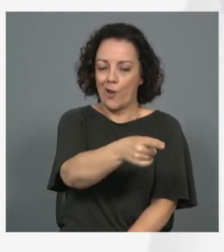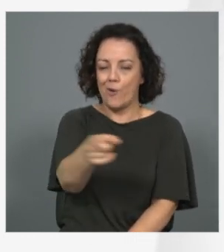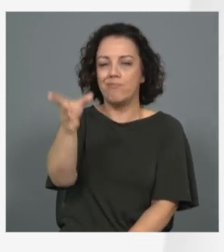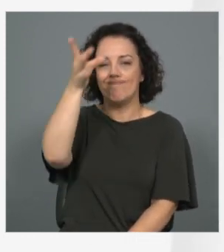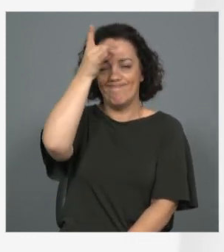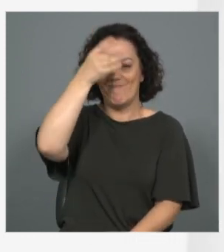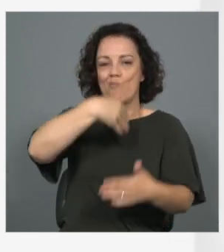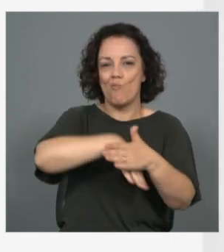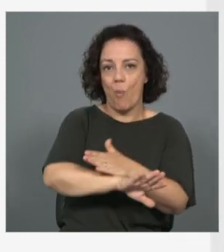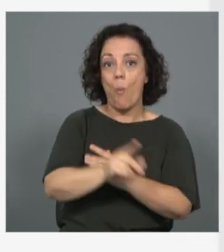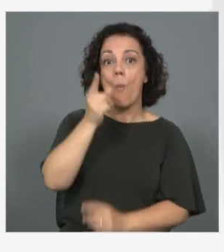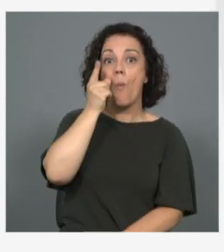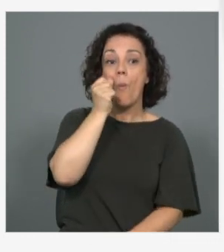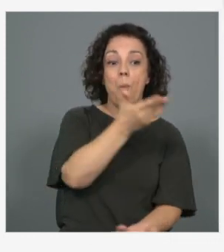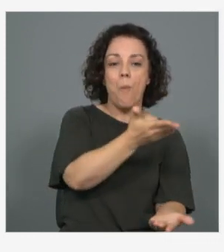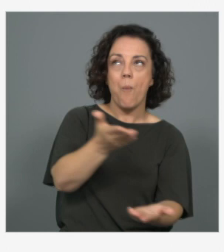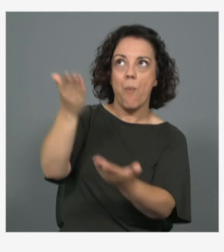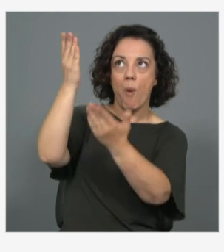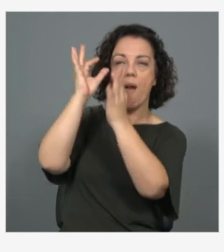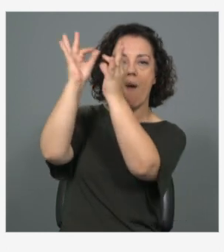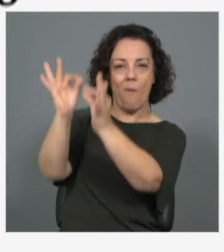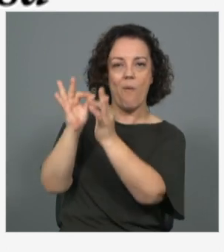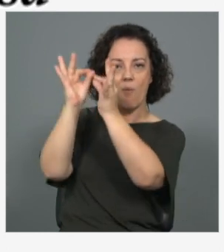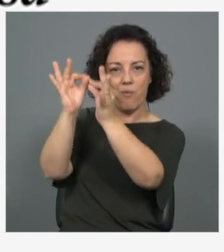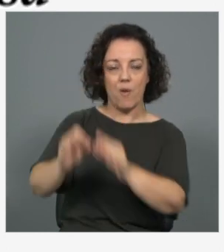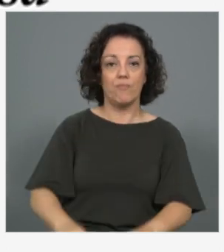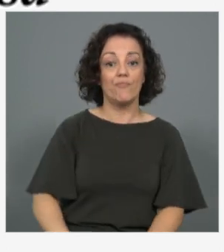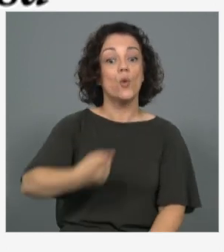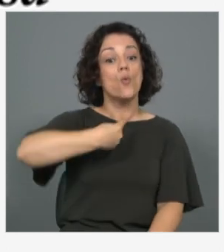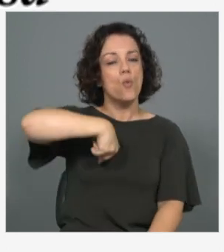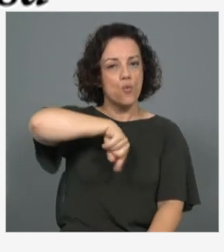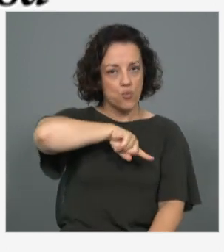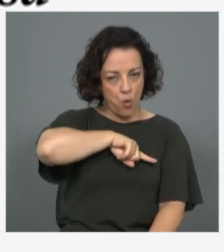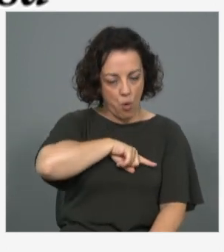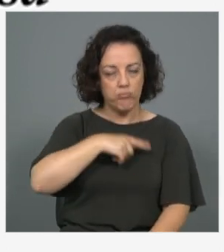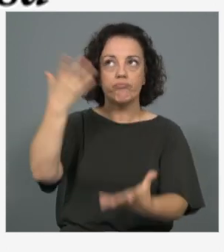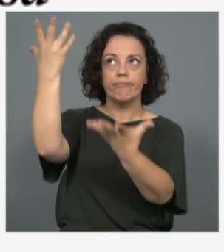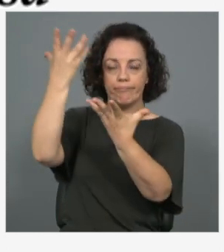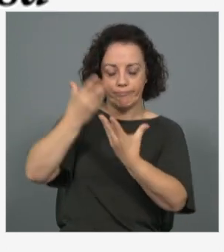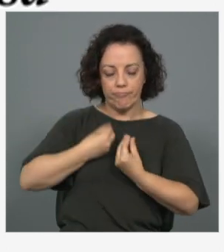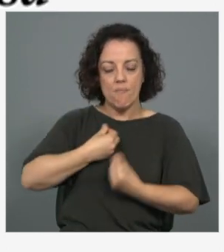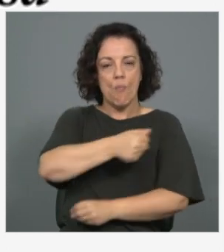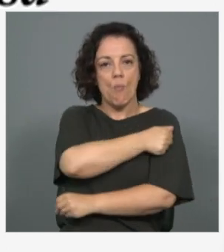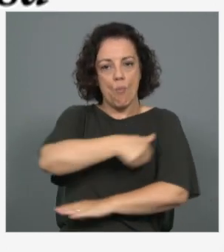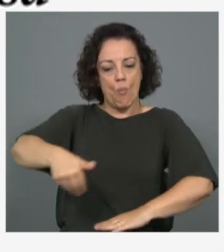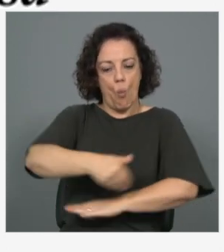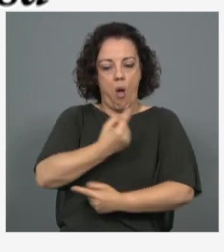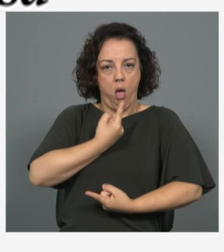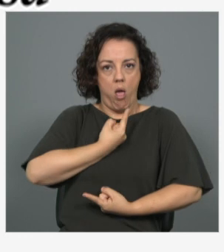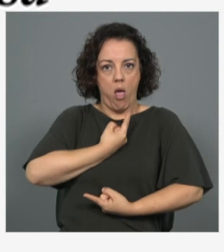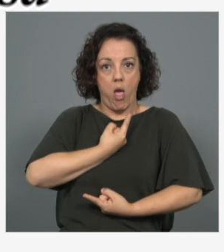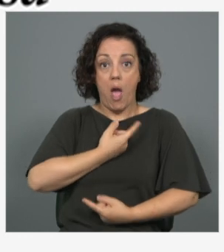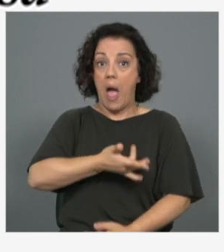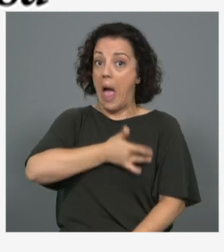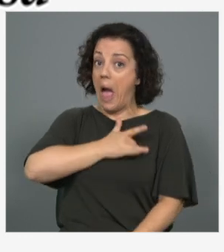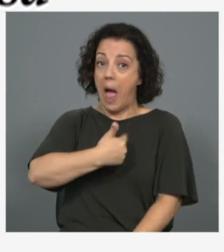amará. Nós viremos a ele e faremos nele a nossa morada. Quem me não ama, não guarda